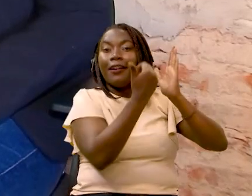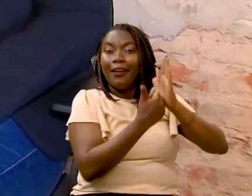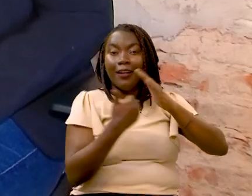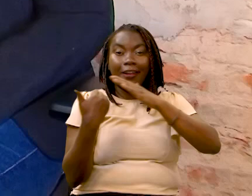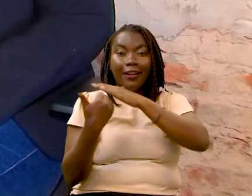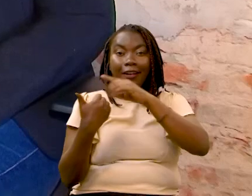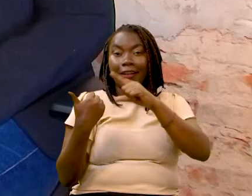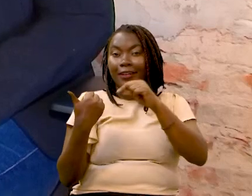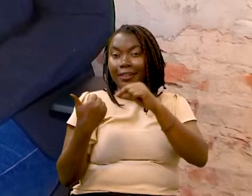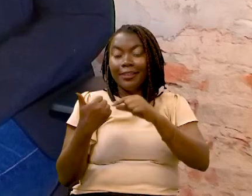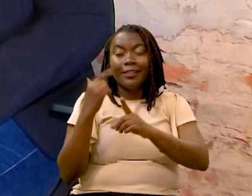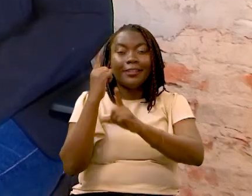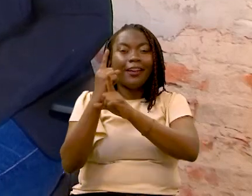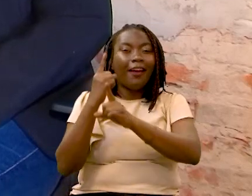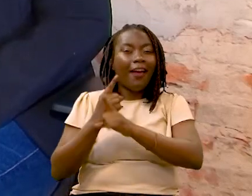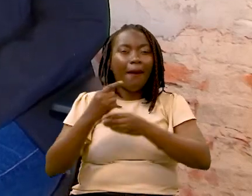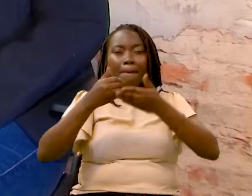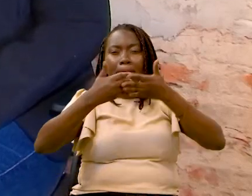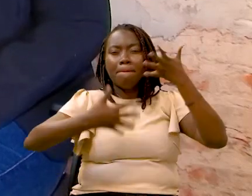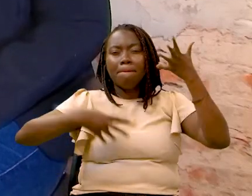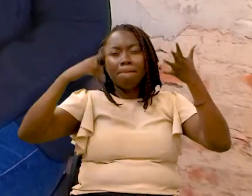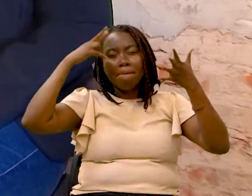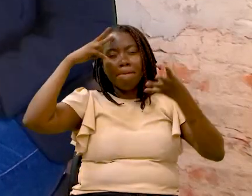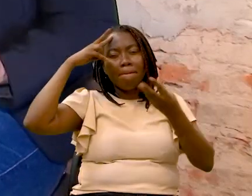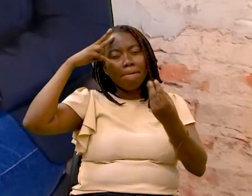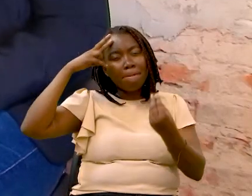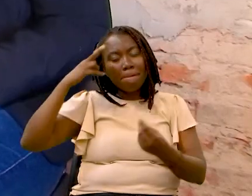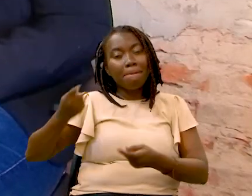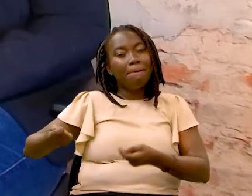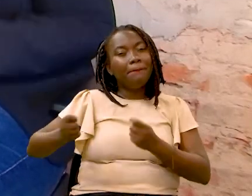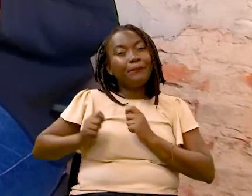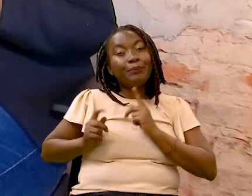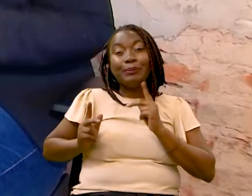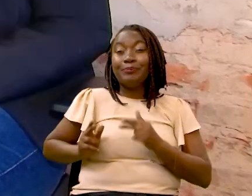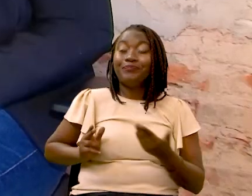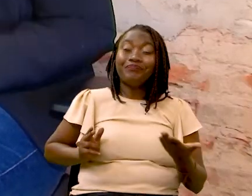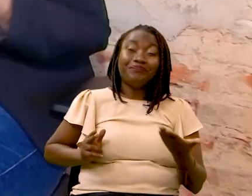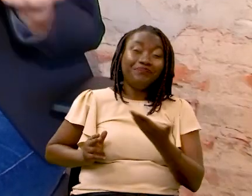Empreendedor, encontra tantas histórias inspiradoras,